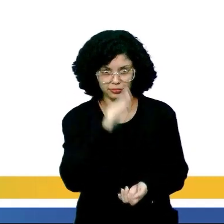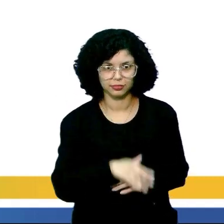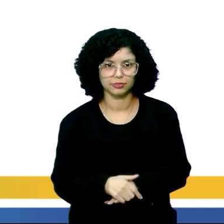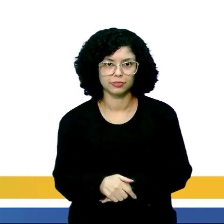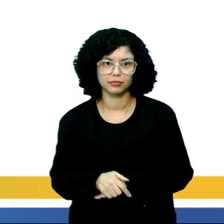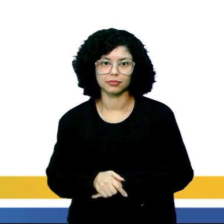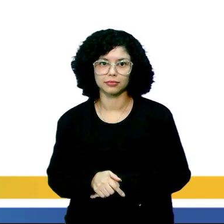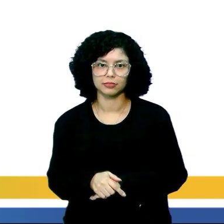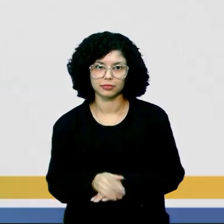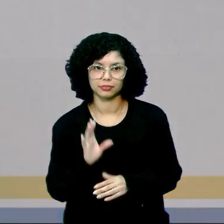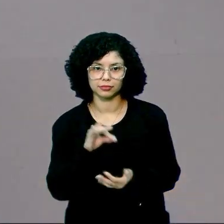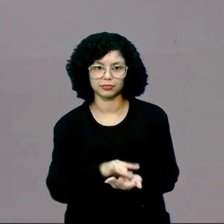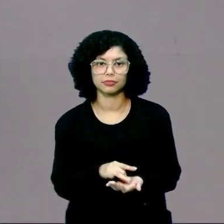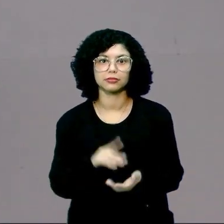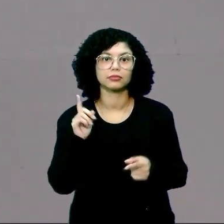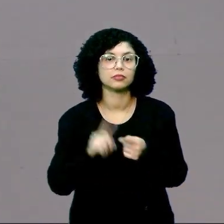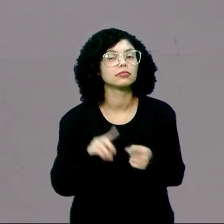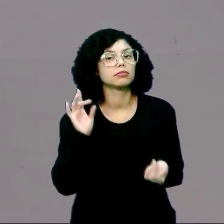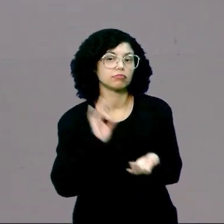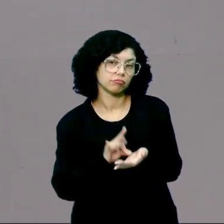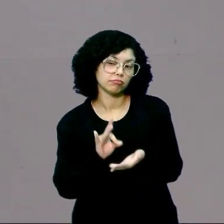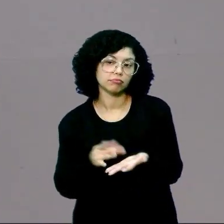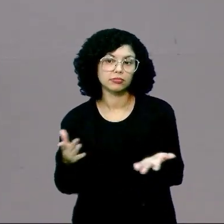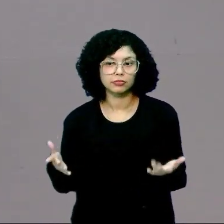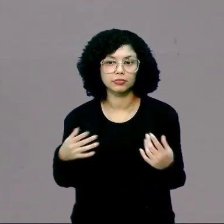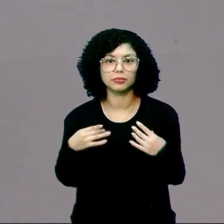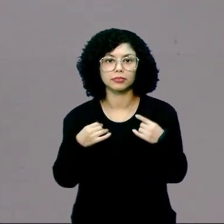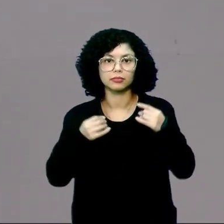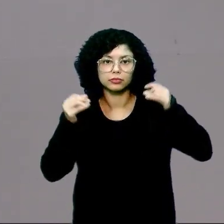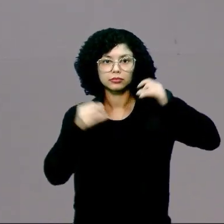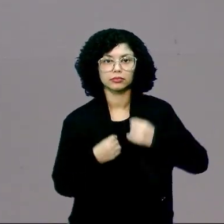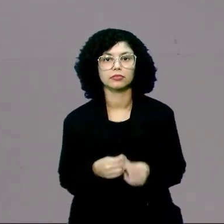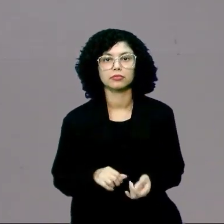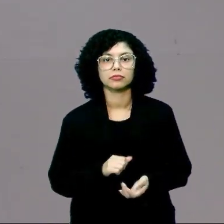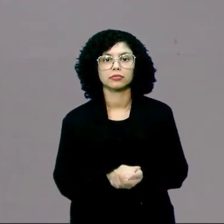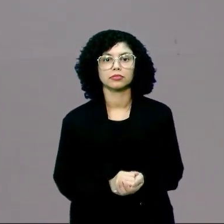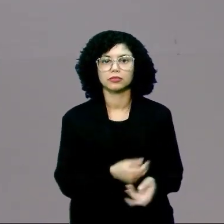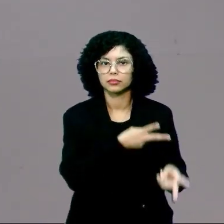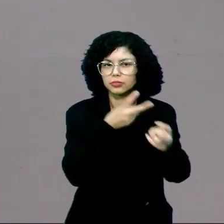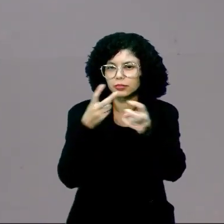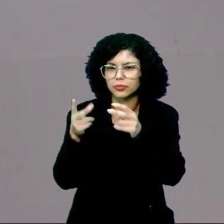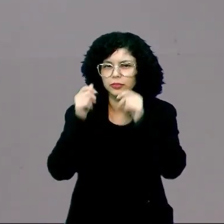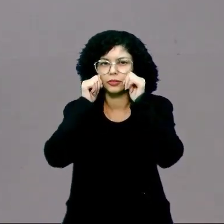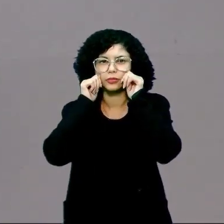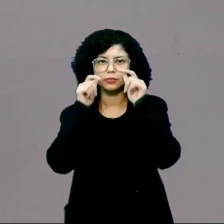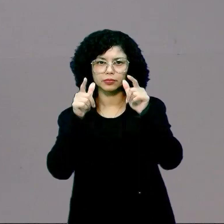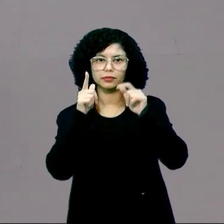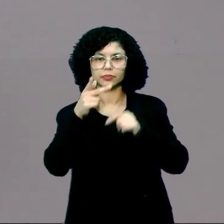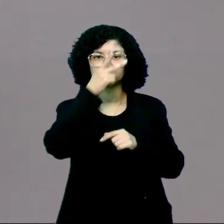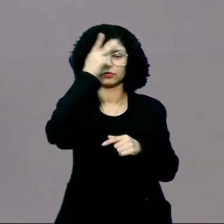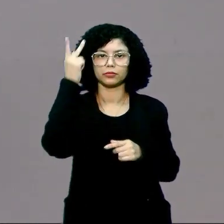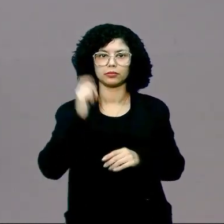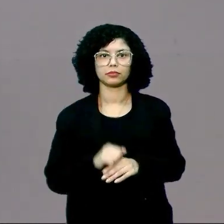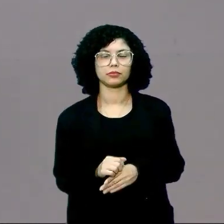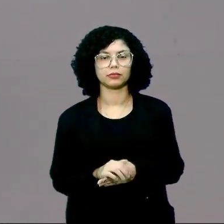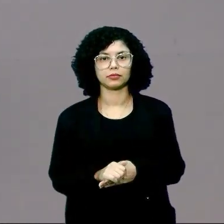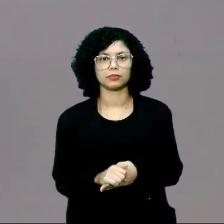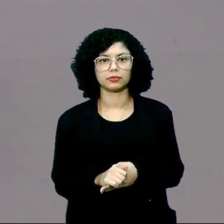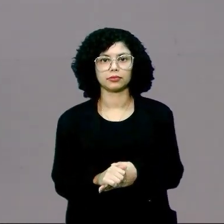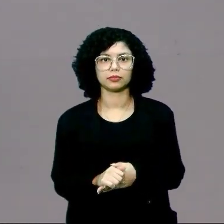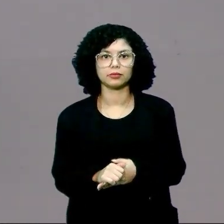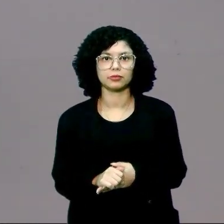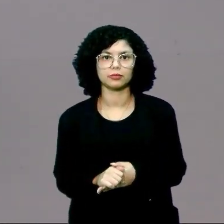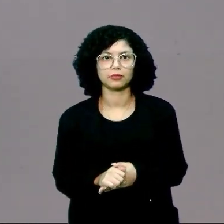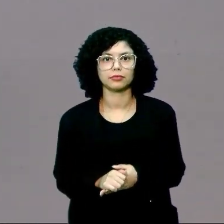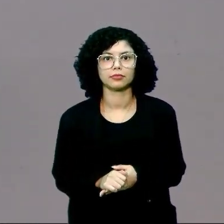ali, né? Obedecendo o celular. Porque realmente é isso. Pode prestar atenção, galera. Uma pessoa, ela não, se